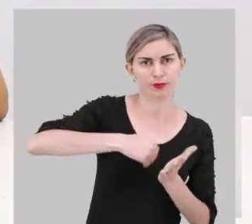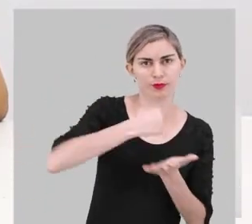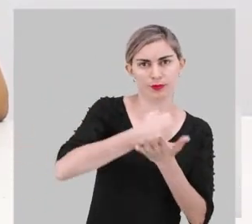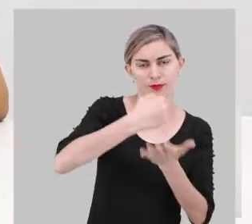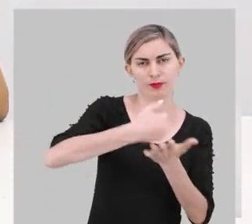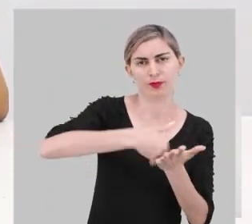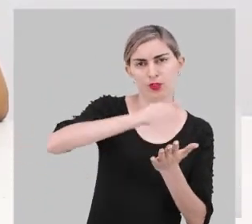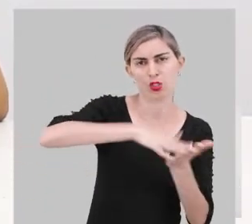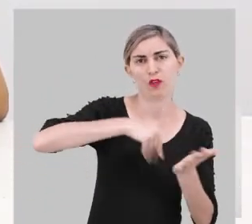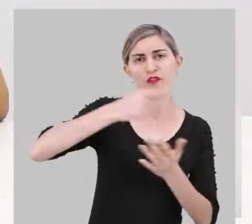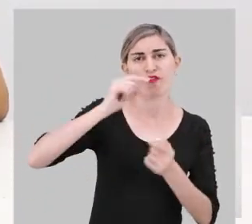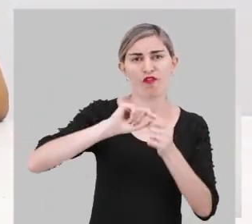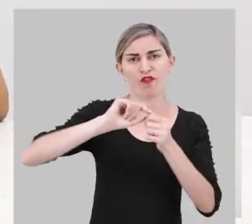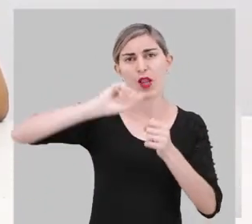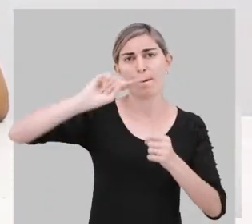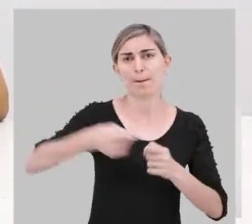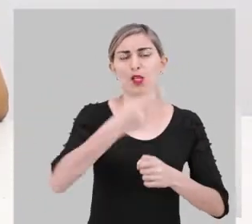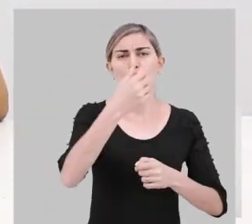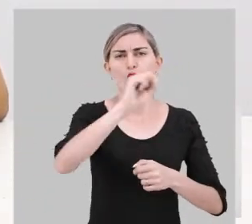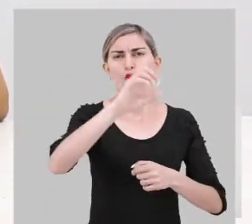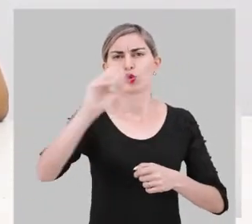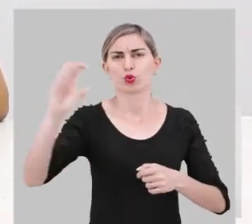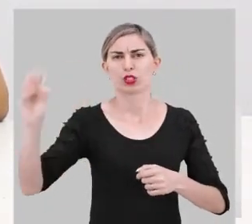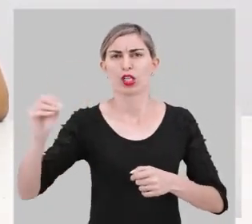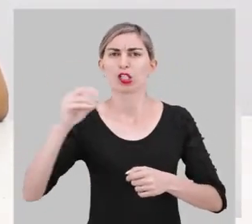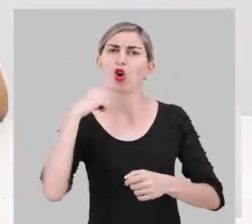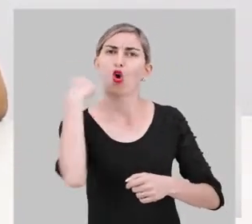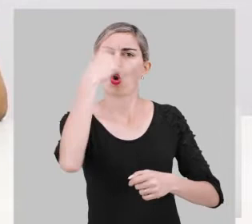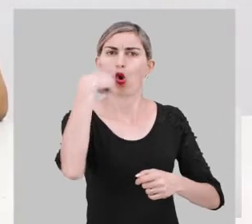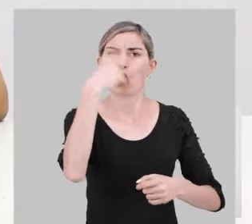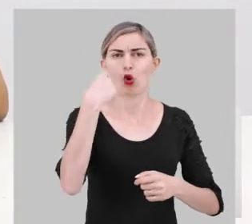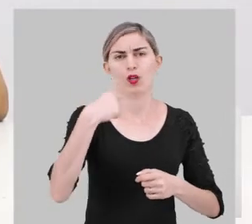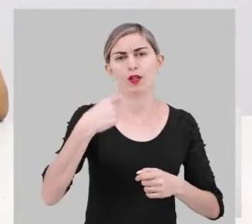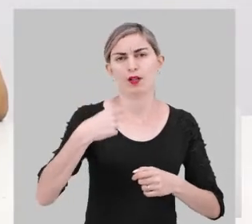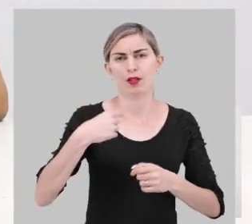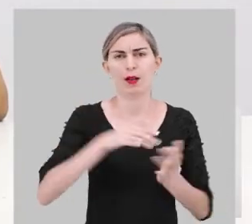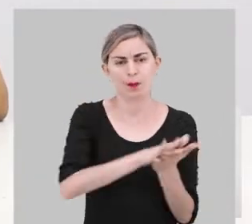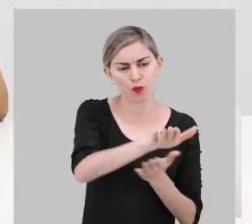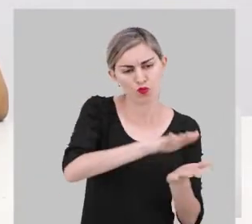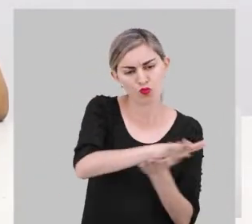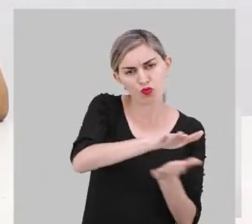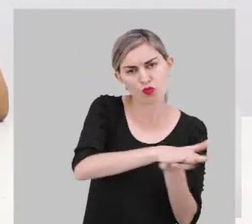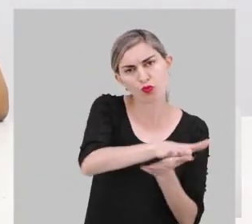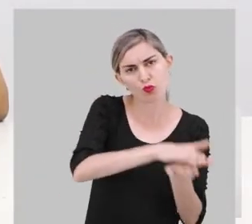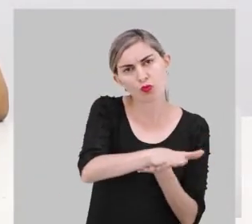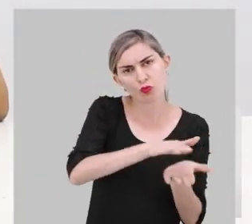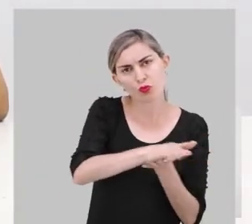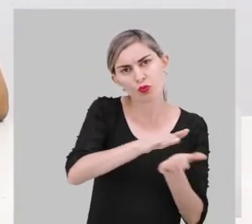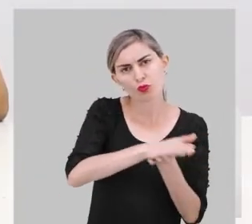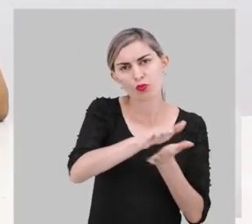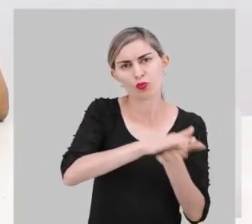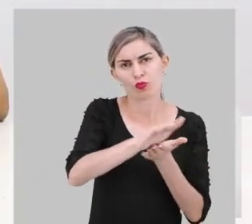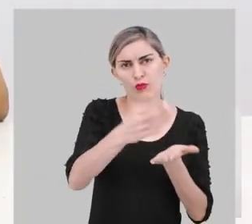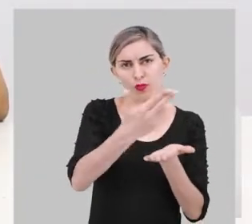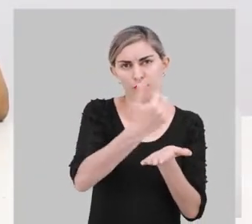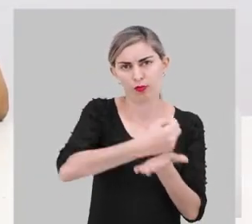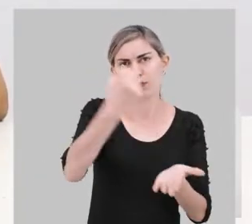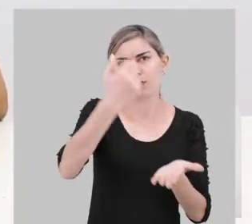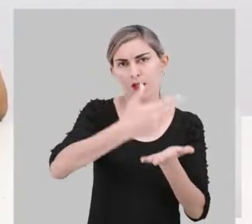faz 1.800 folhas por hora, ou seja, imprime, litografa 1.800 folhas por